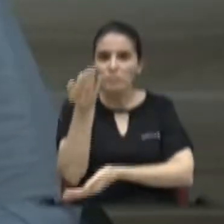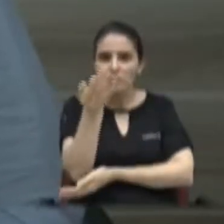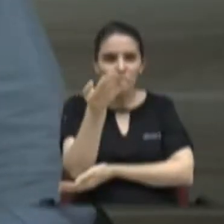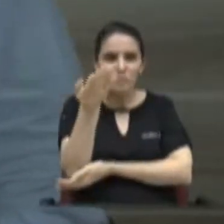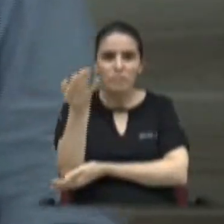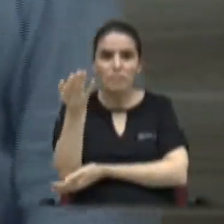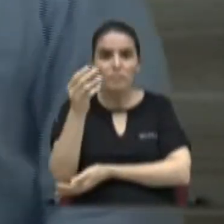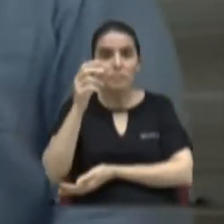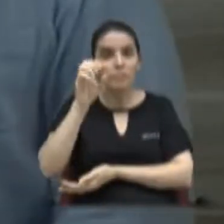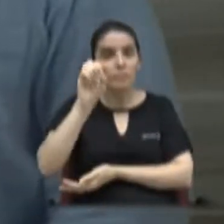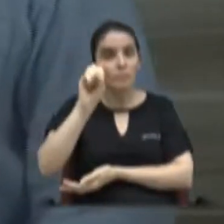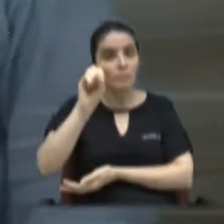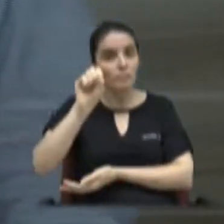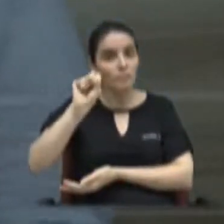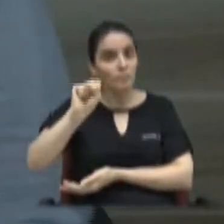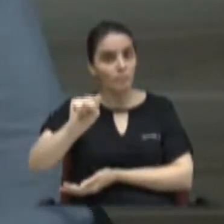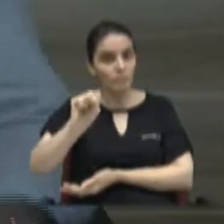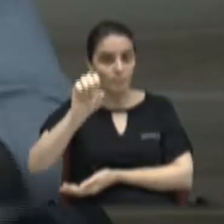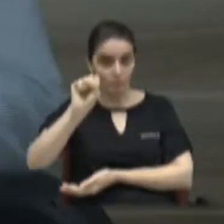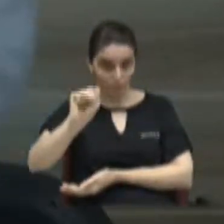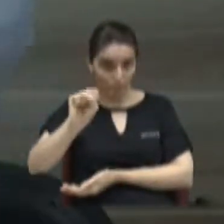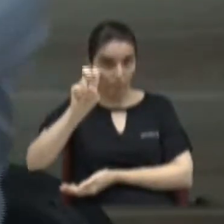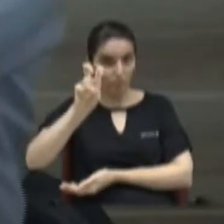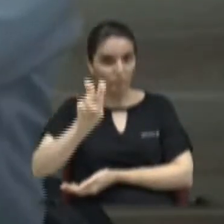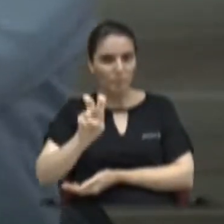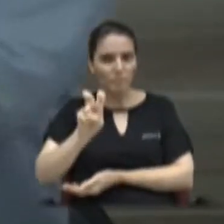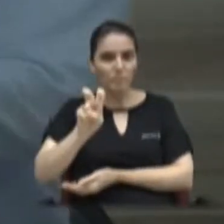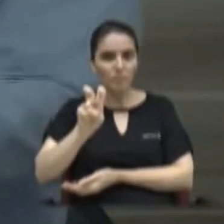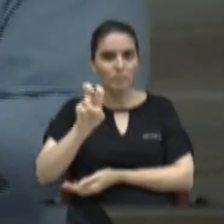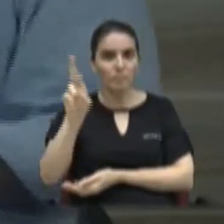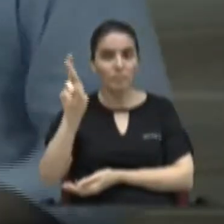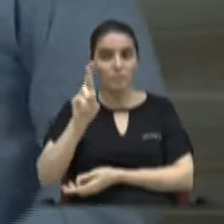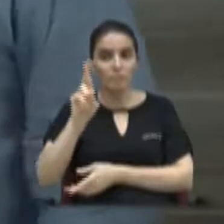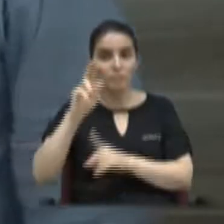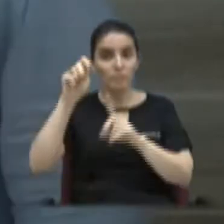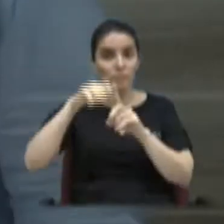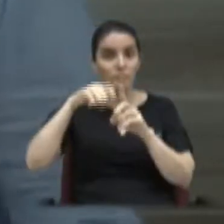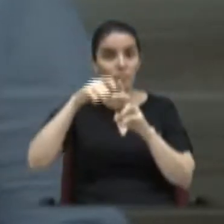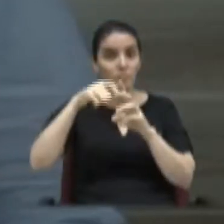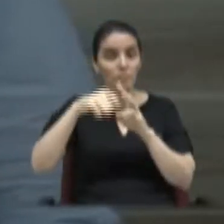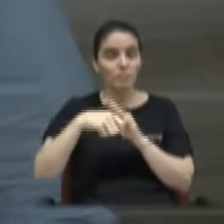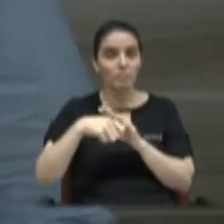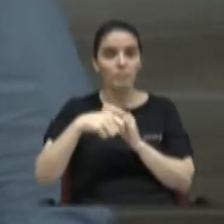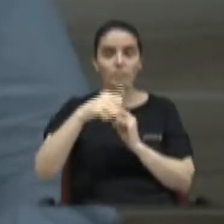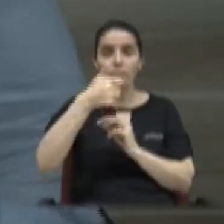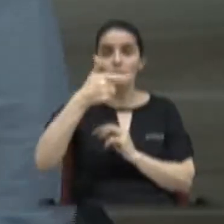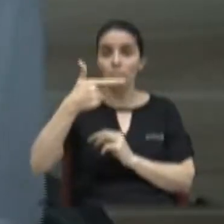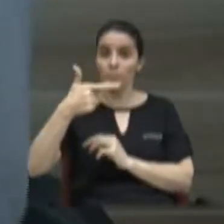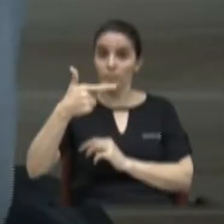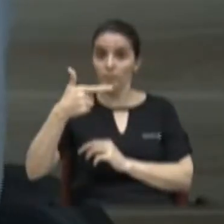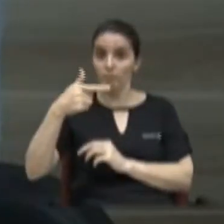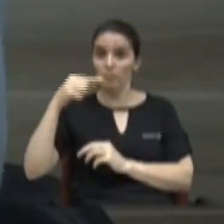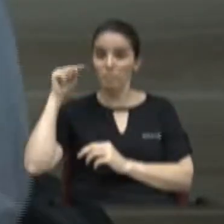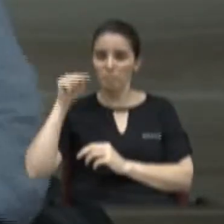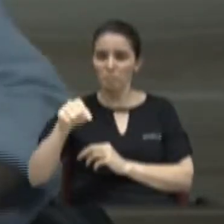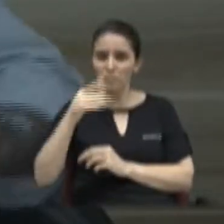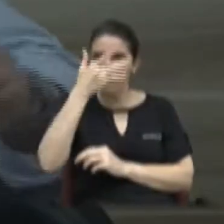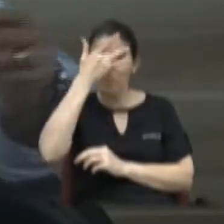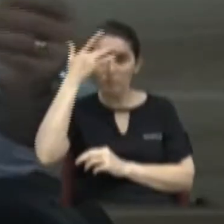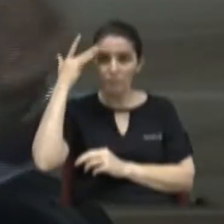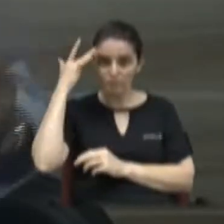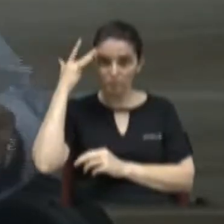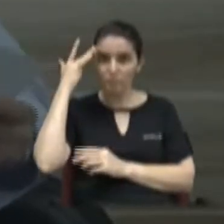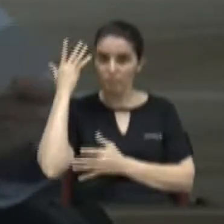por mês. Se eu não me engano, são 12 mil pessoas. Aí você pega uma empresa dessa que